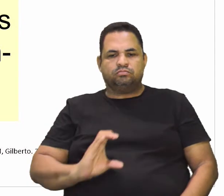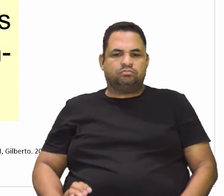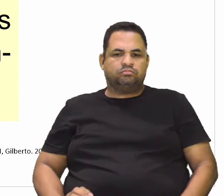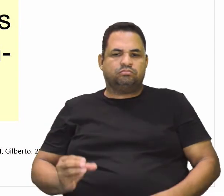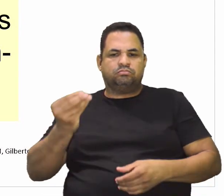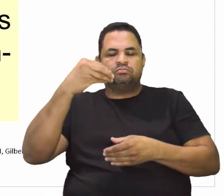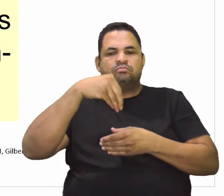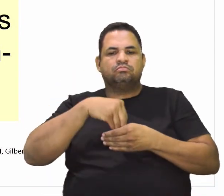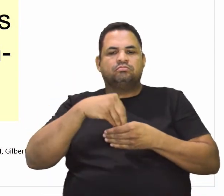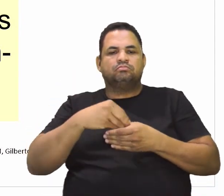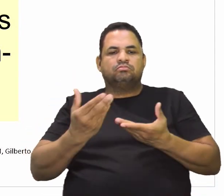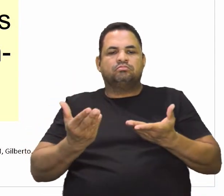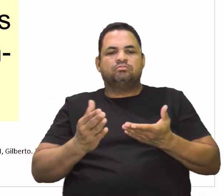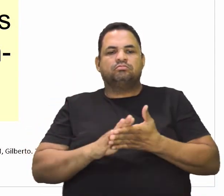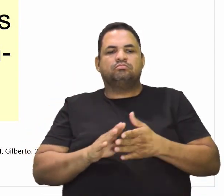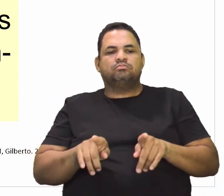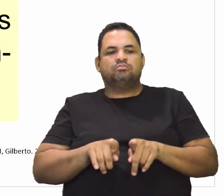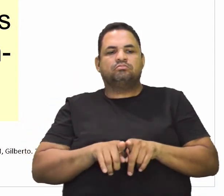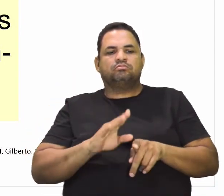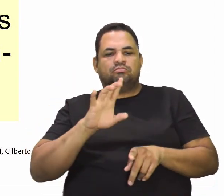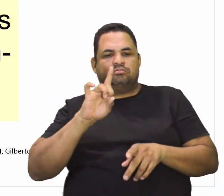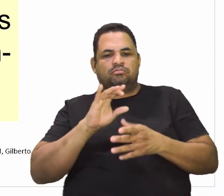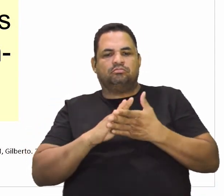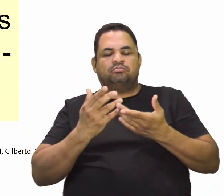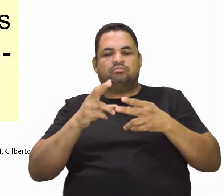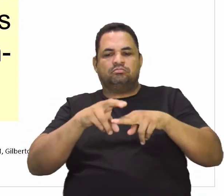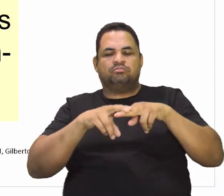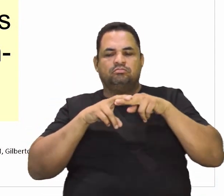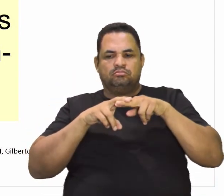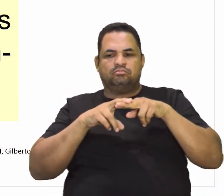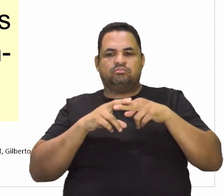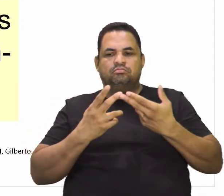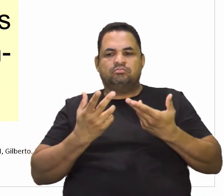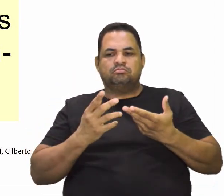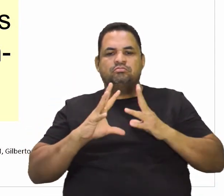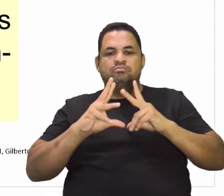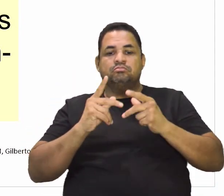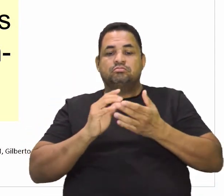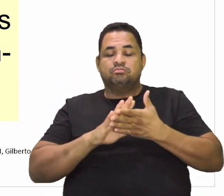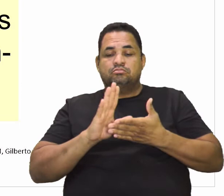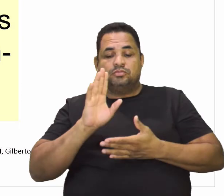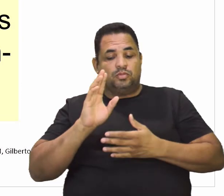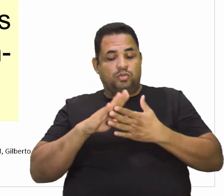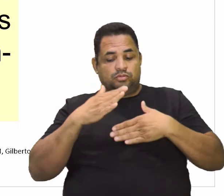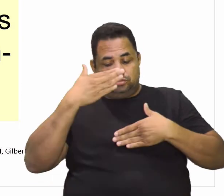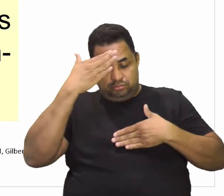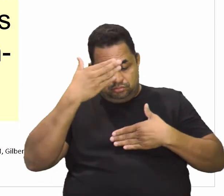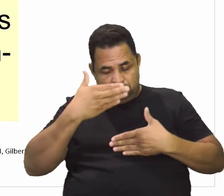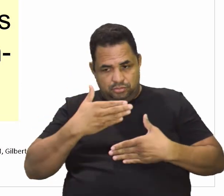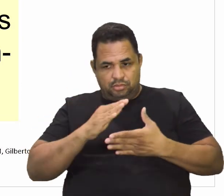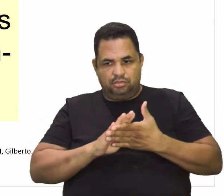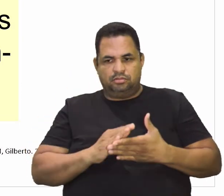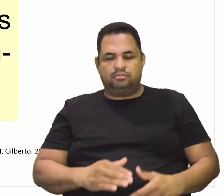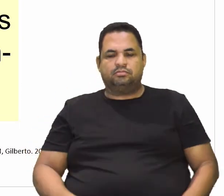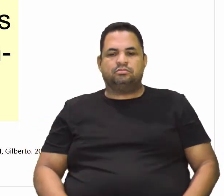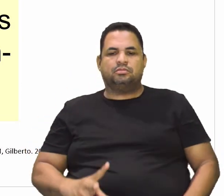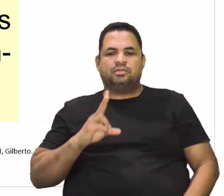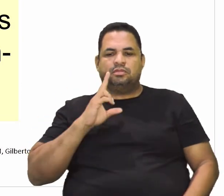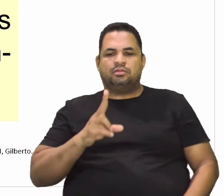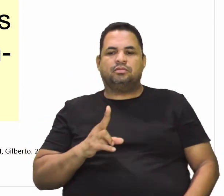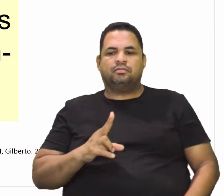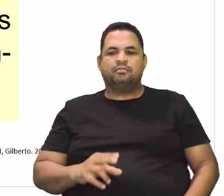Dentro dessas seitas, é por isso que nós dizemos, nem todo islâmico é igual. Nem